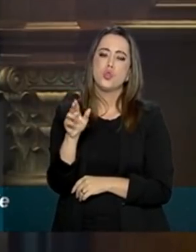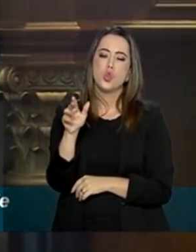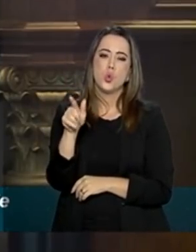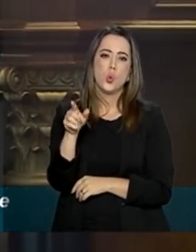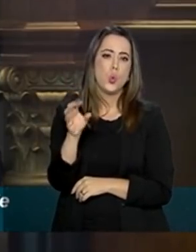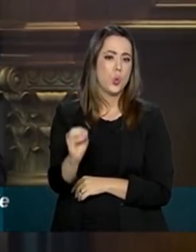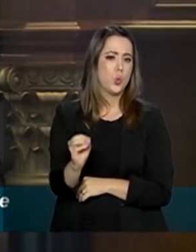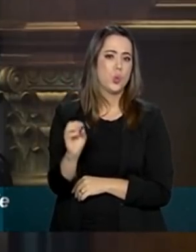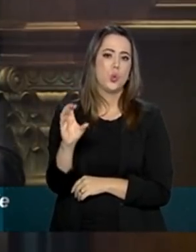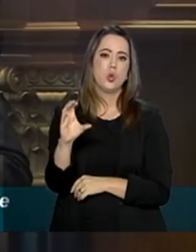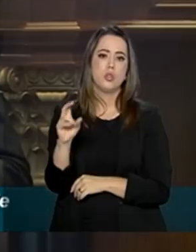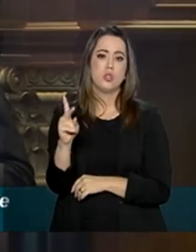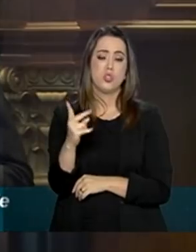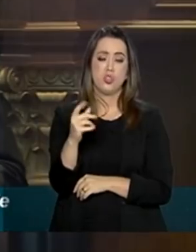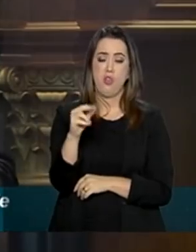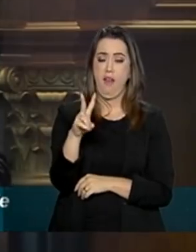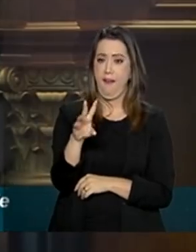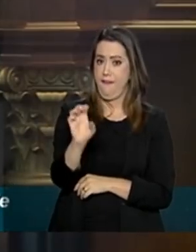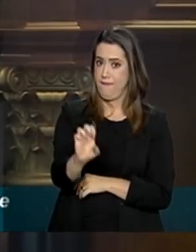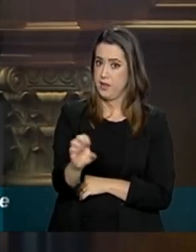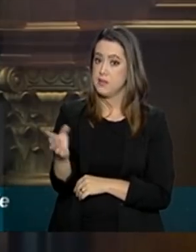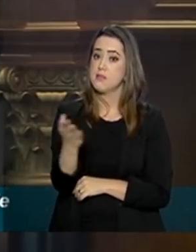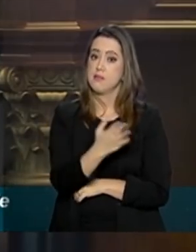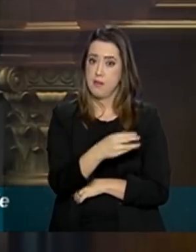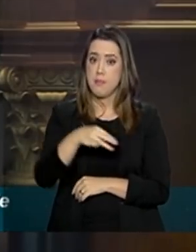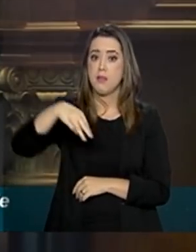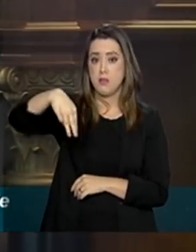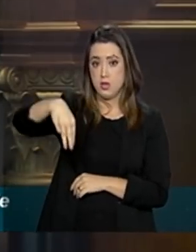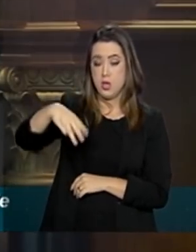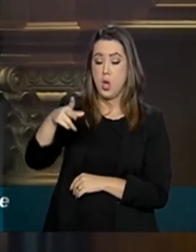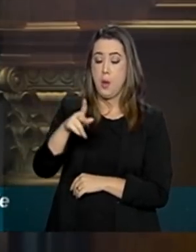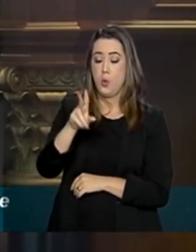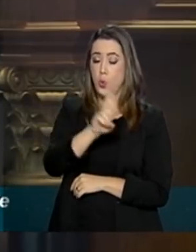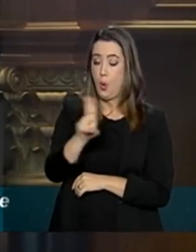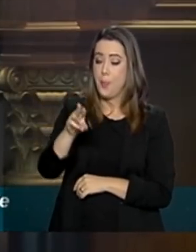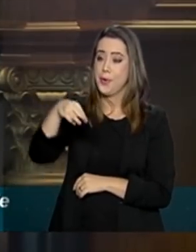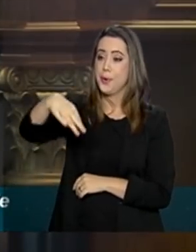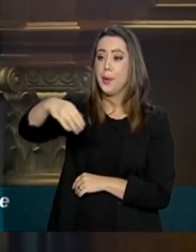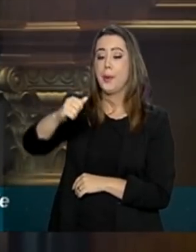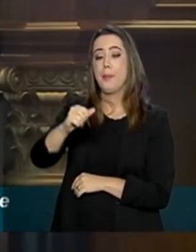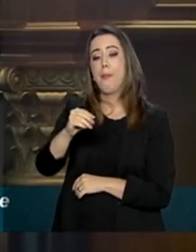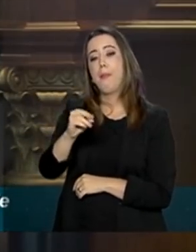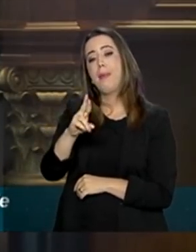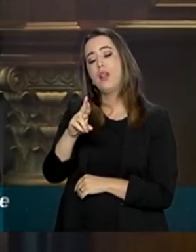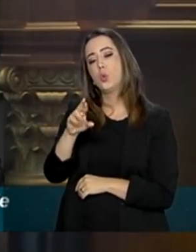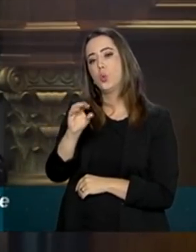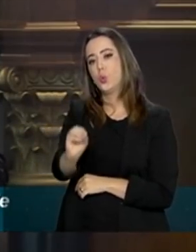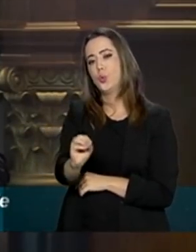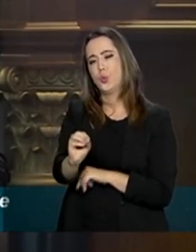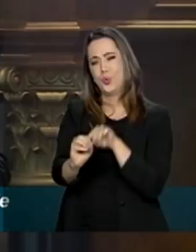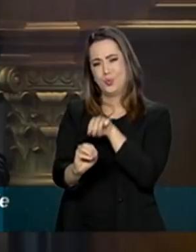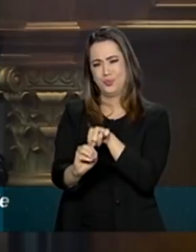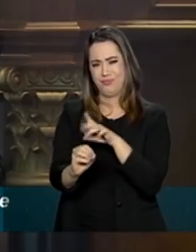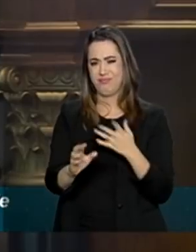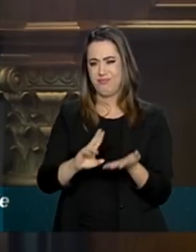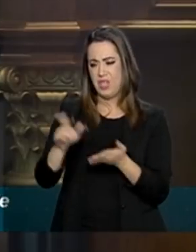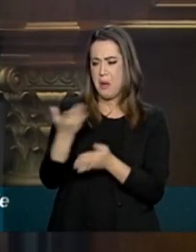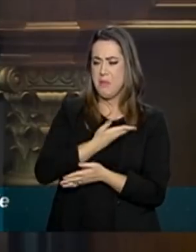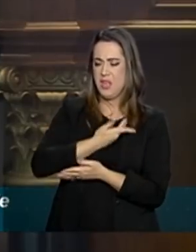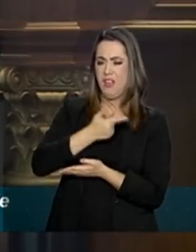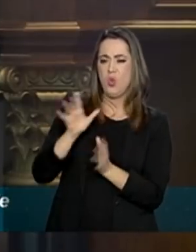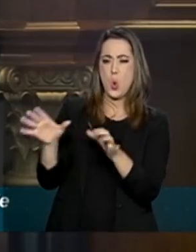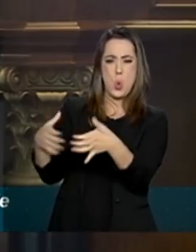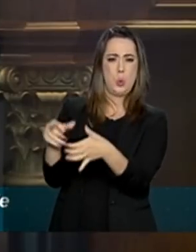entre outros, além de Fidel Castro, que tinham mais que um sonho, a